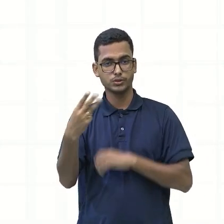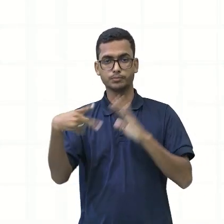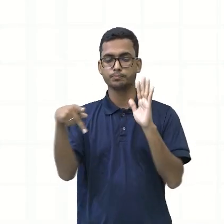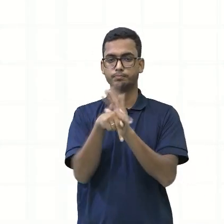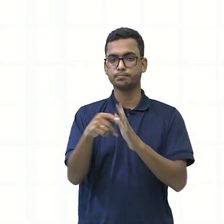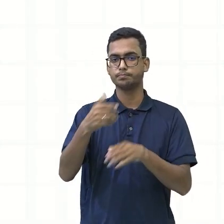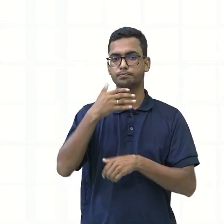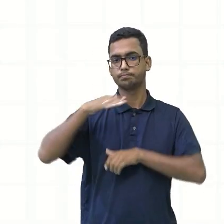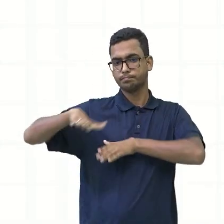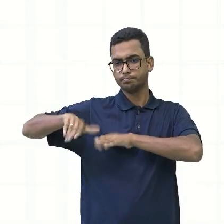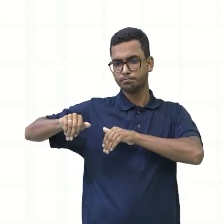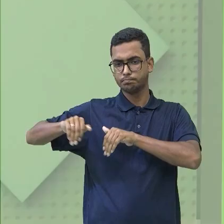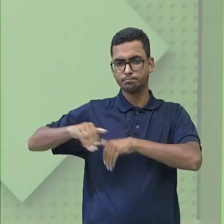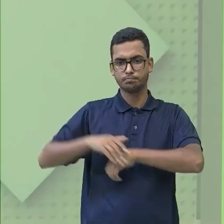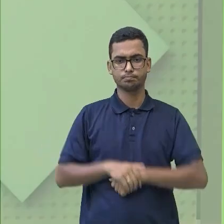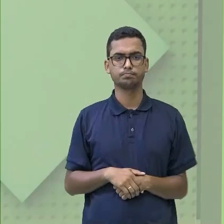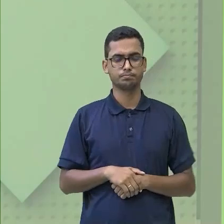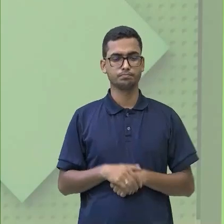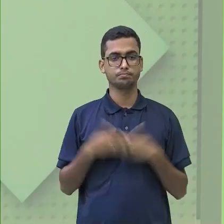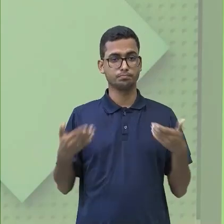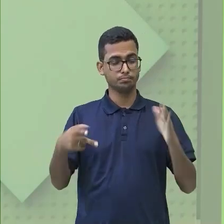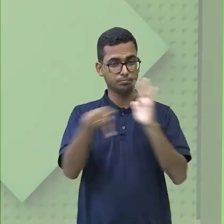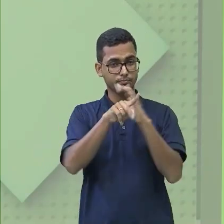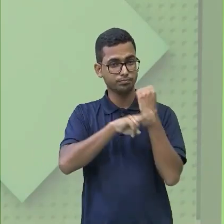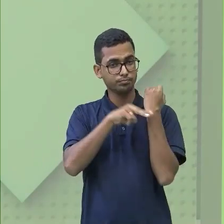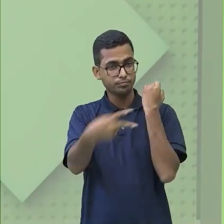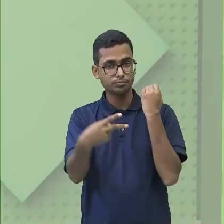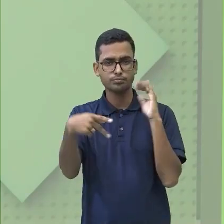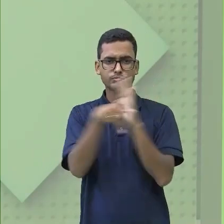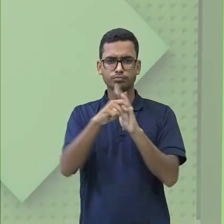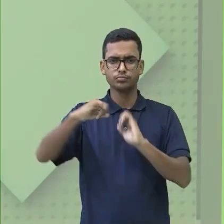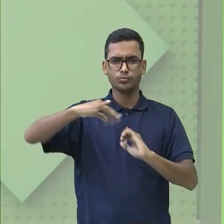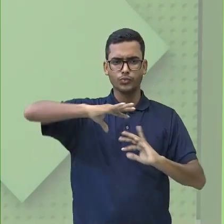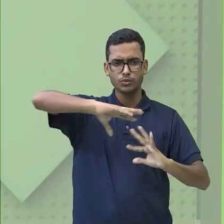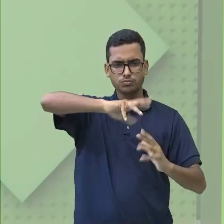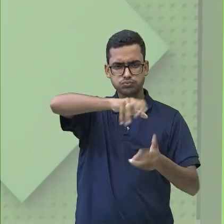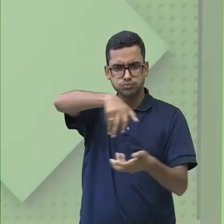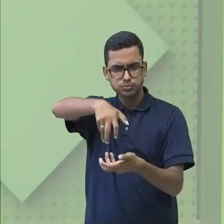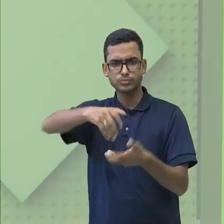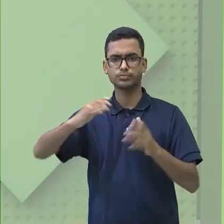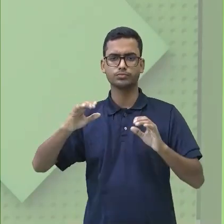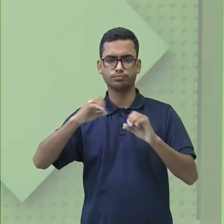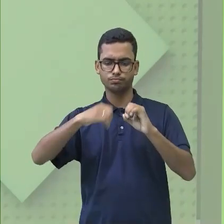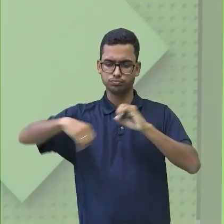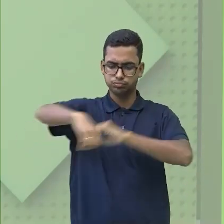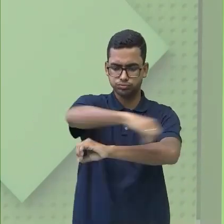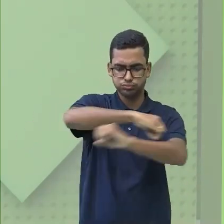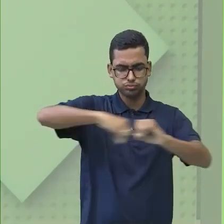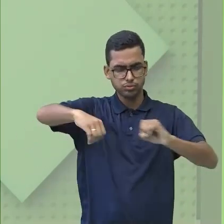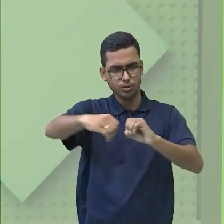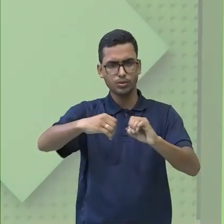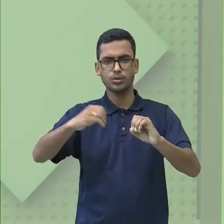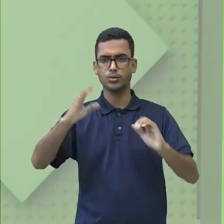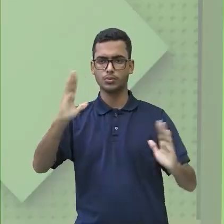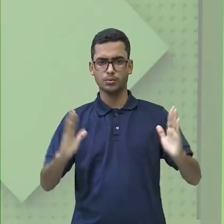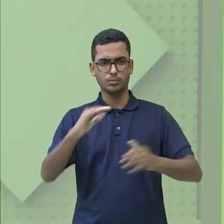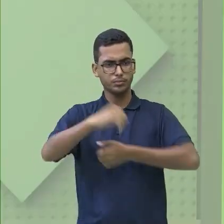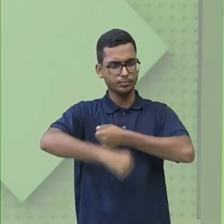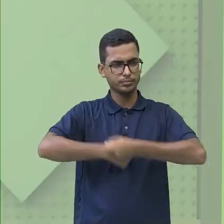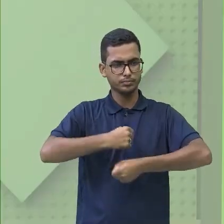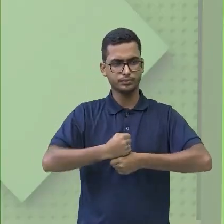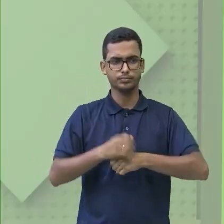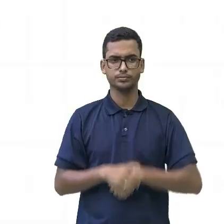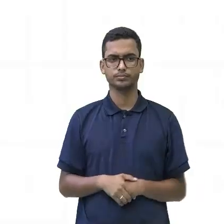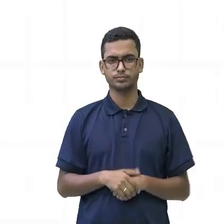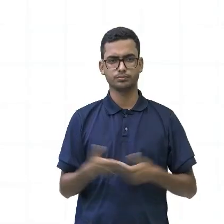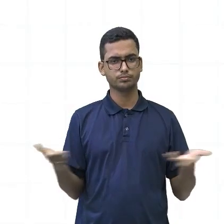tá? Então, isso aí é consequência dessa movimentação, né, dessas estações do ano ao longo do globo. E como é que funciona aqui no